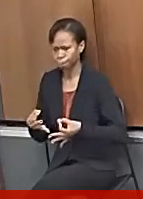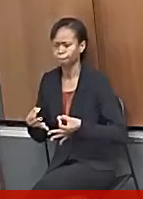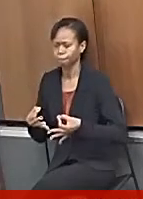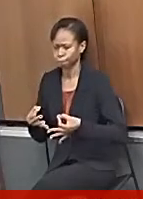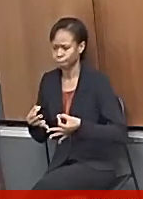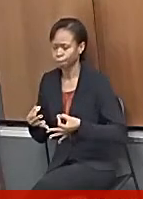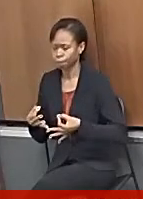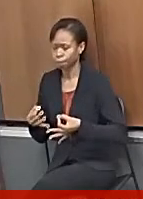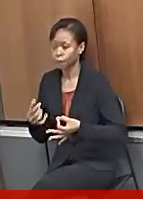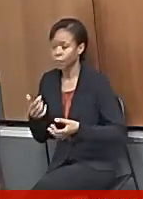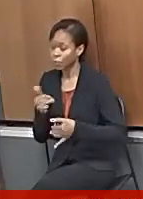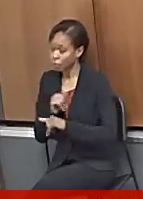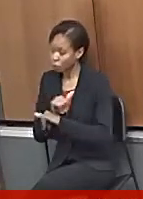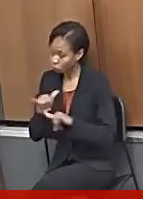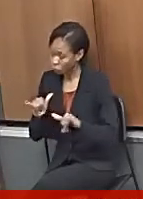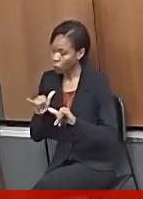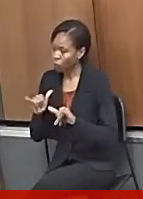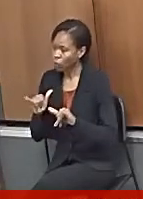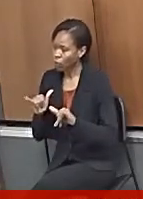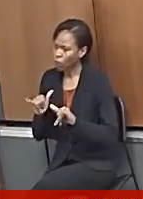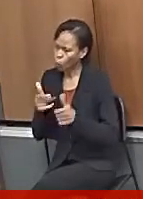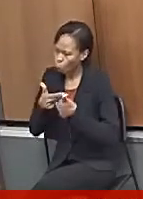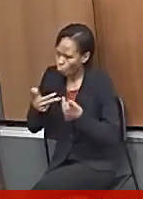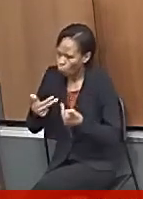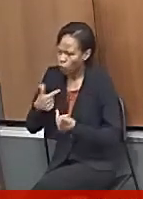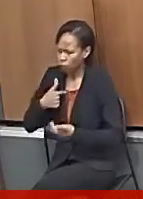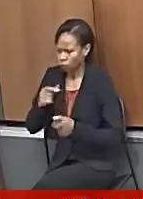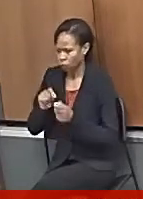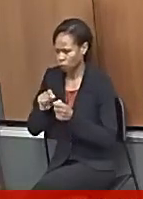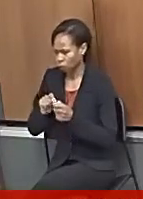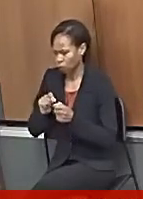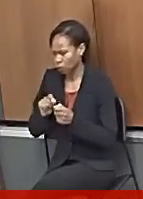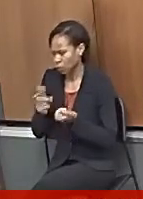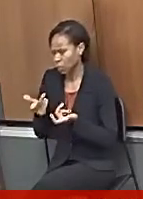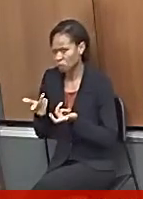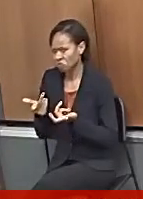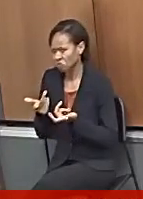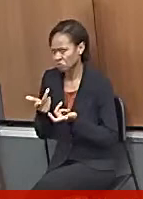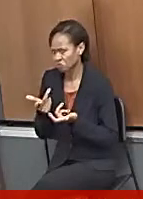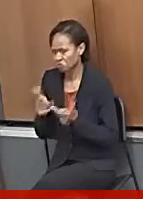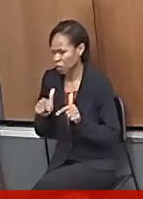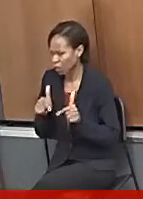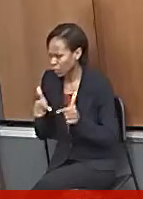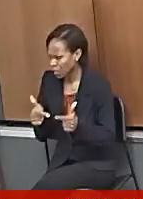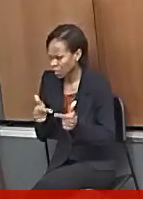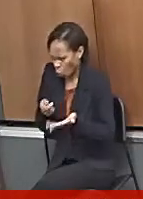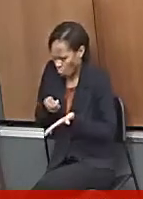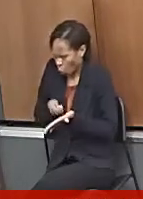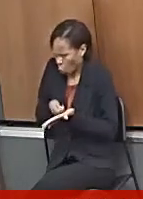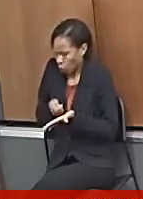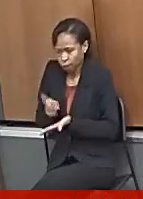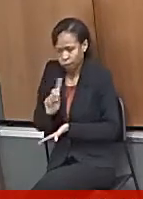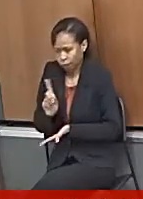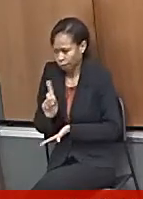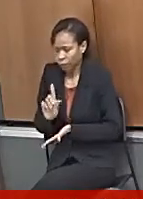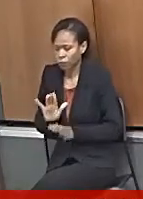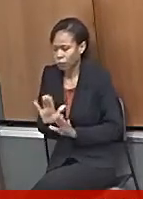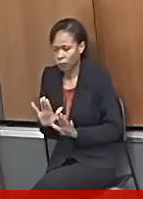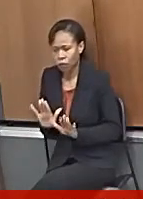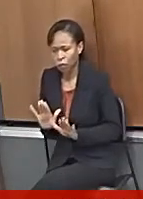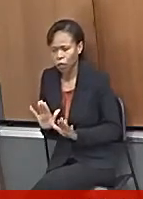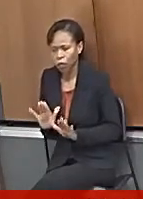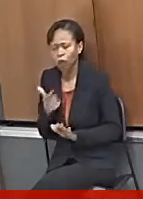eu quero dizer que nada que eu fiz aqui foi foi por obrigação não foi